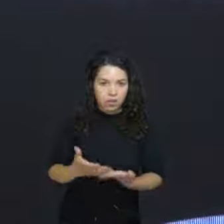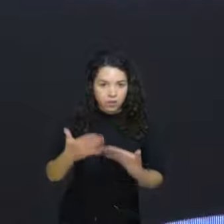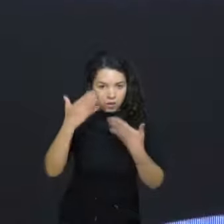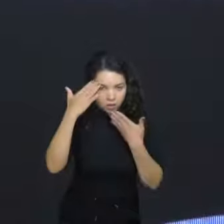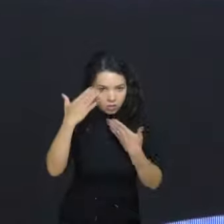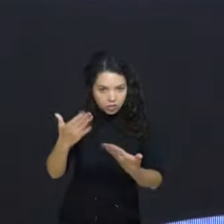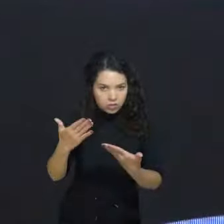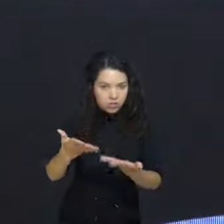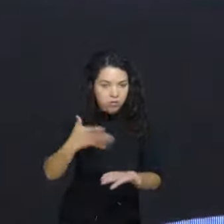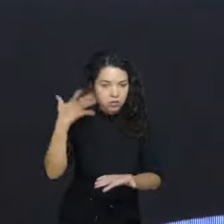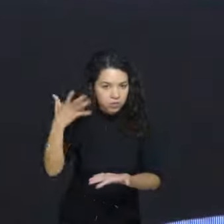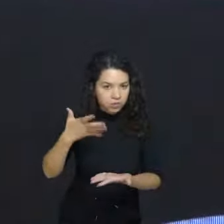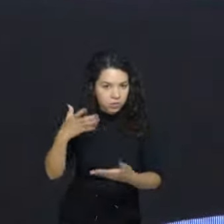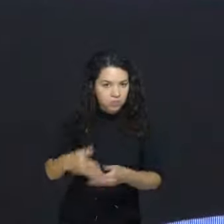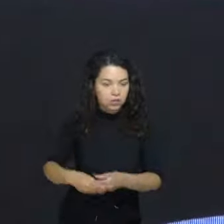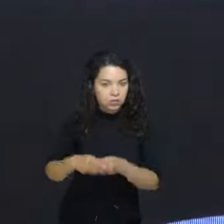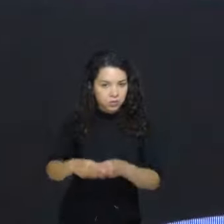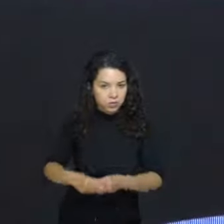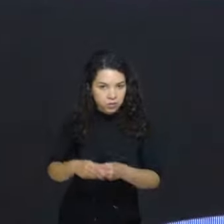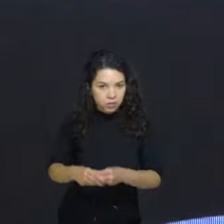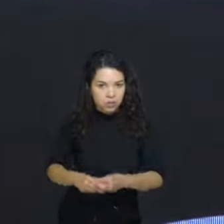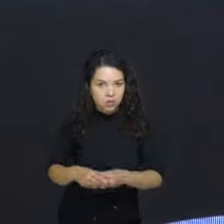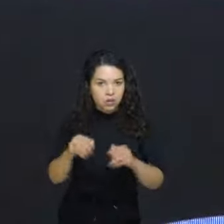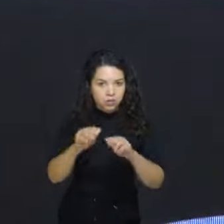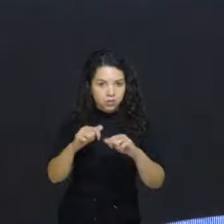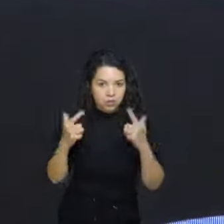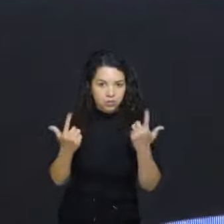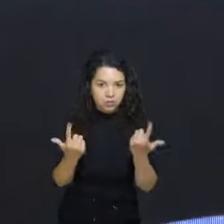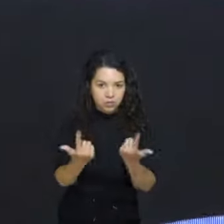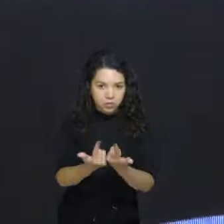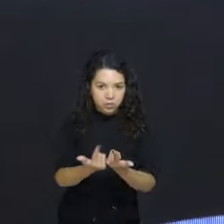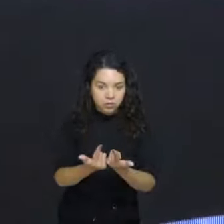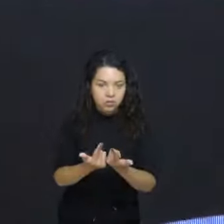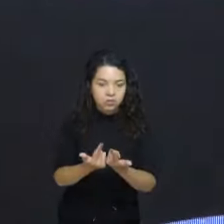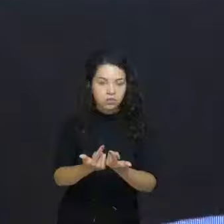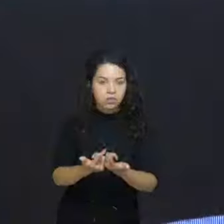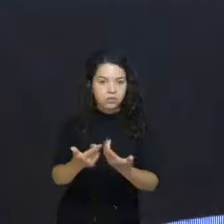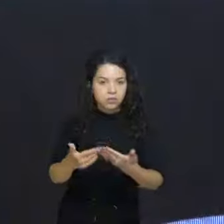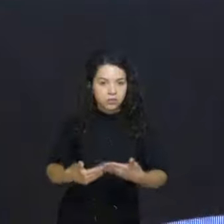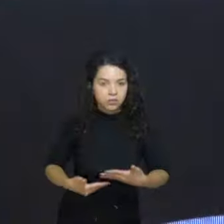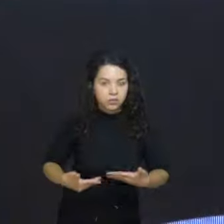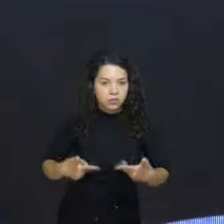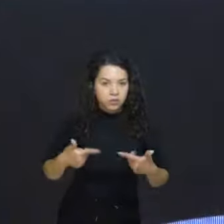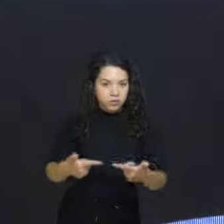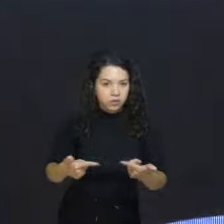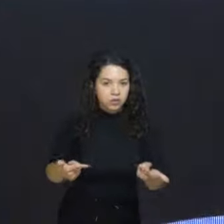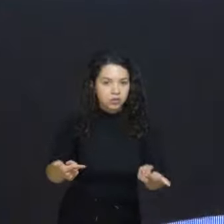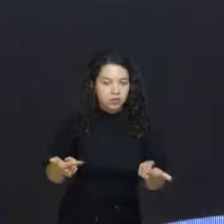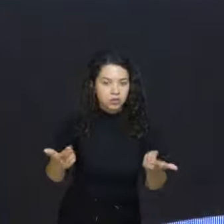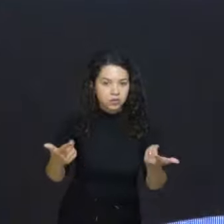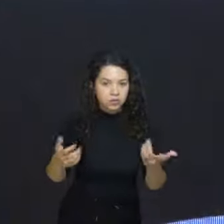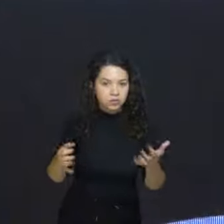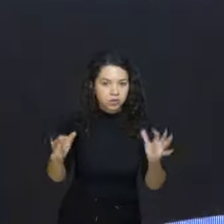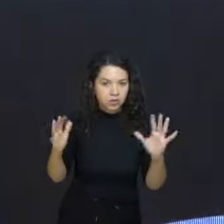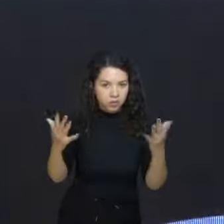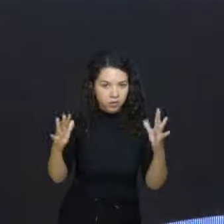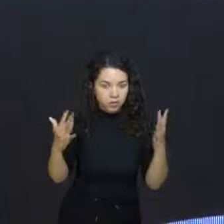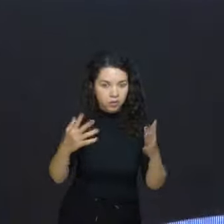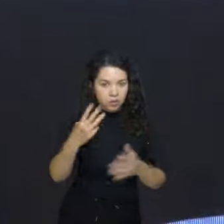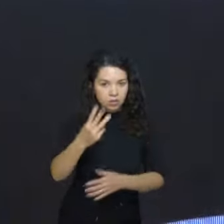palavras cumprimentar em primeiro lugar a Assembleia Legislativa por essa bela iniciativa de Celebrar os 35 anos da